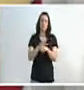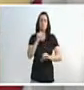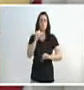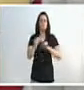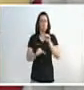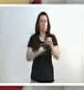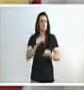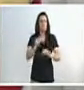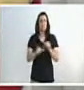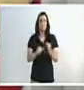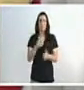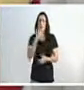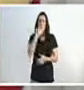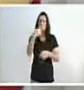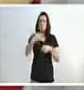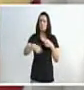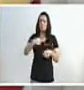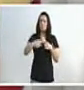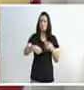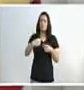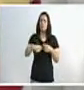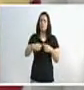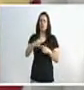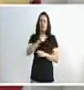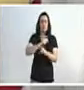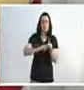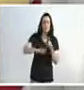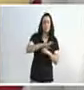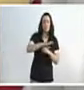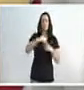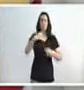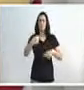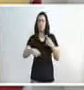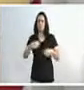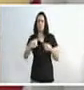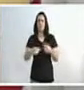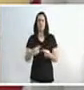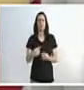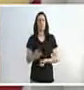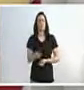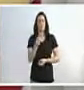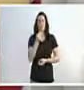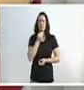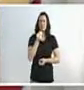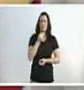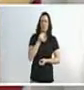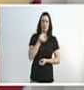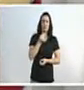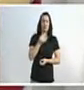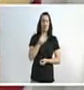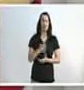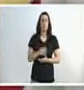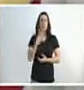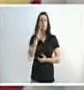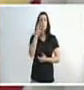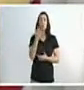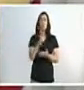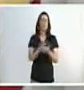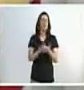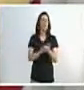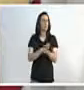transformou-se em um debate pela sociedade, um debate pobre, um debate que não leva em conta